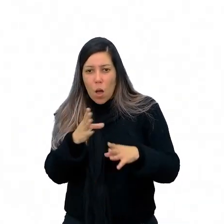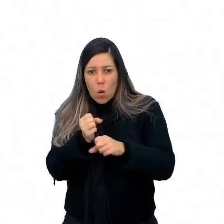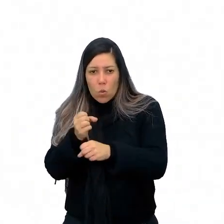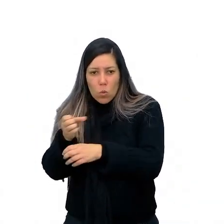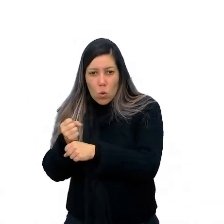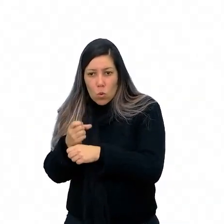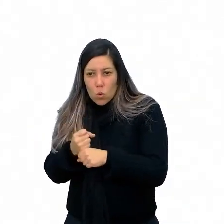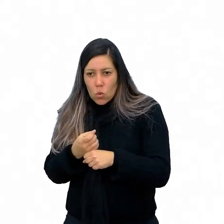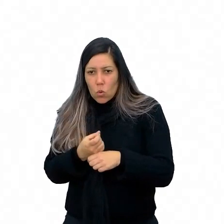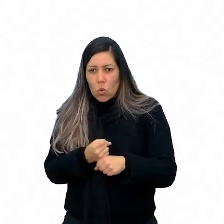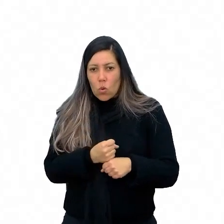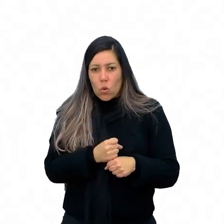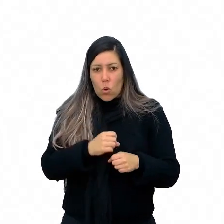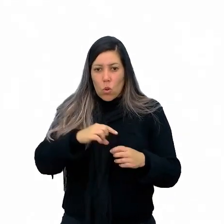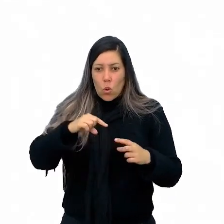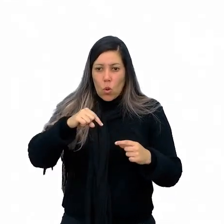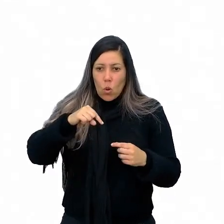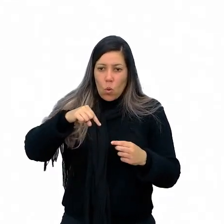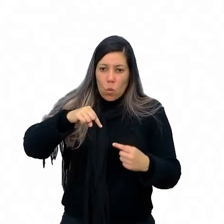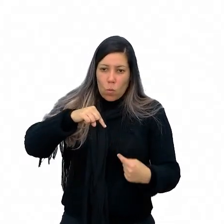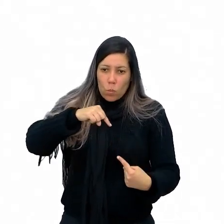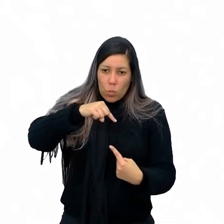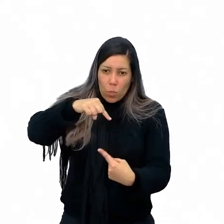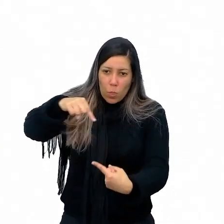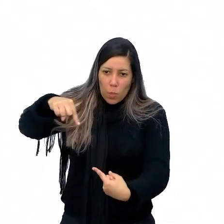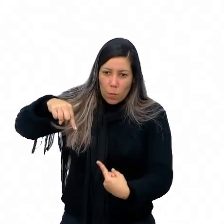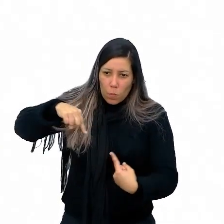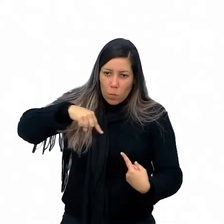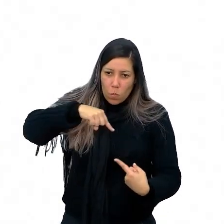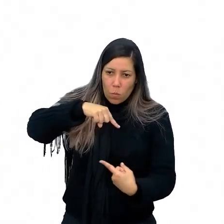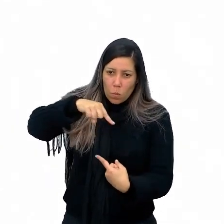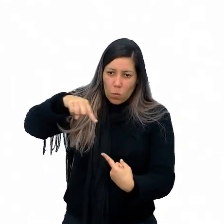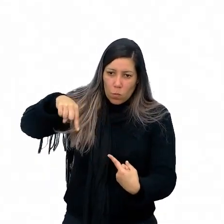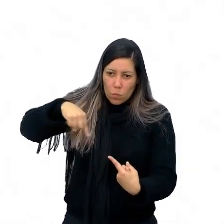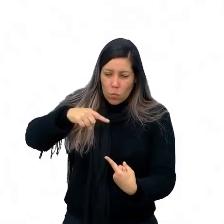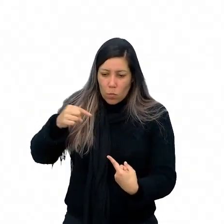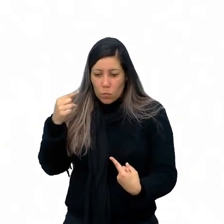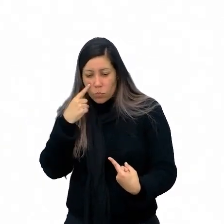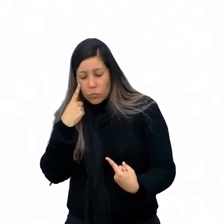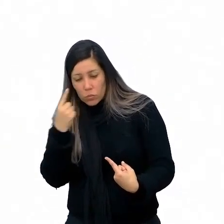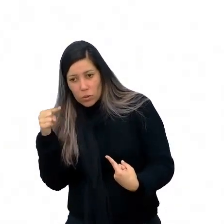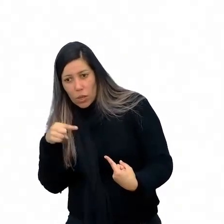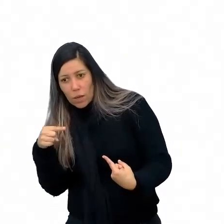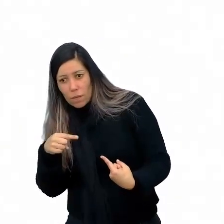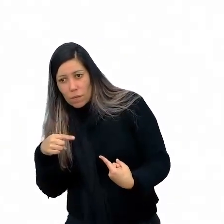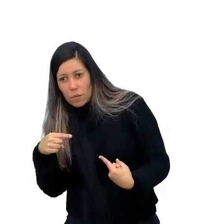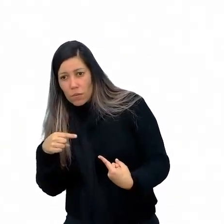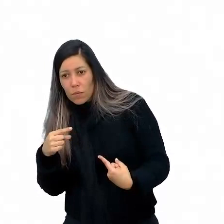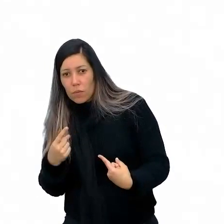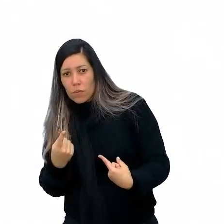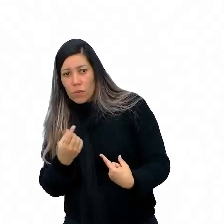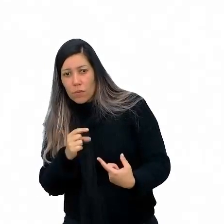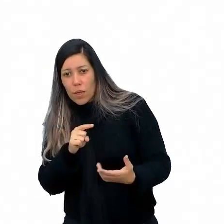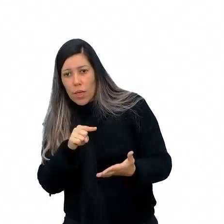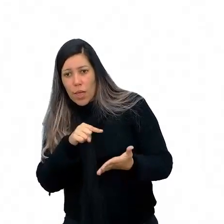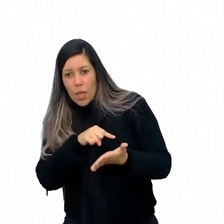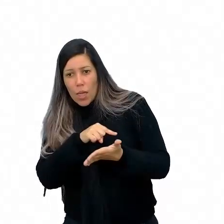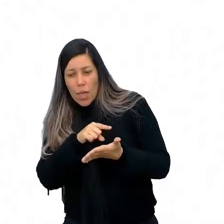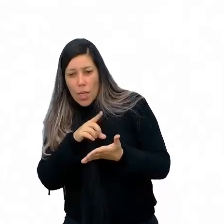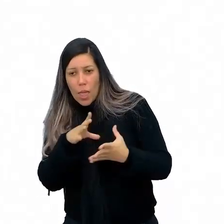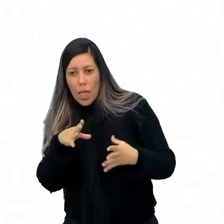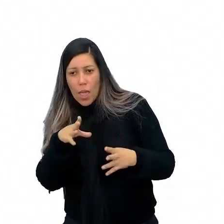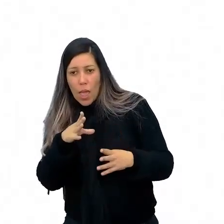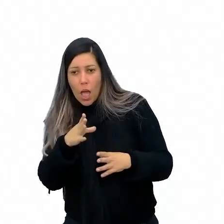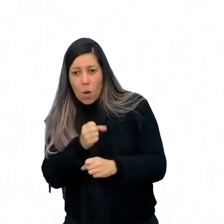cilindros, retos, inclusive com o uso de expressões de cálculo em situações cotidianas. Na segunda série do